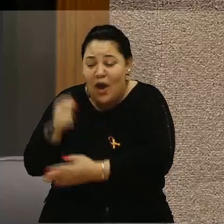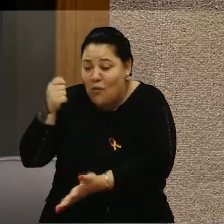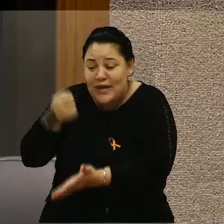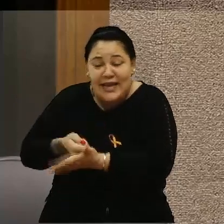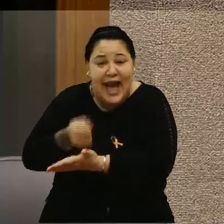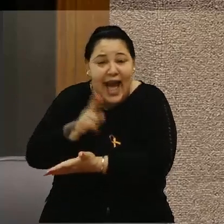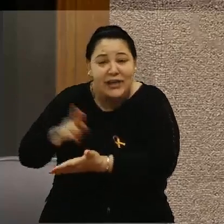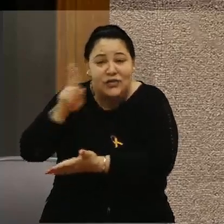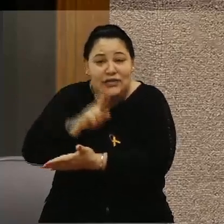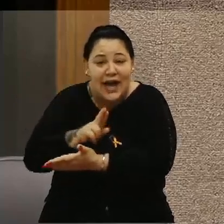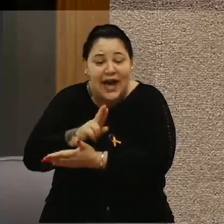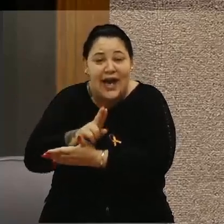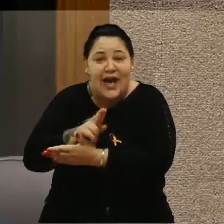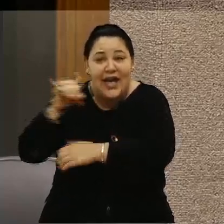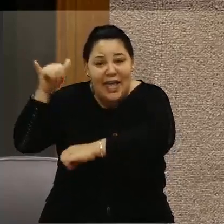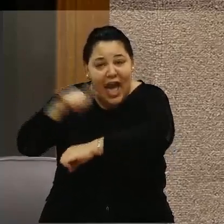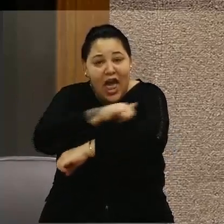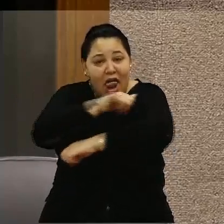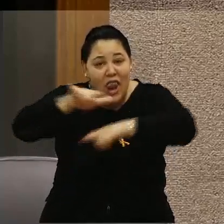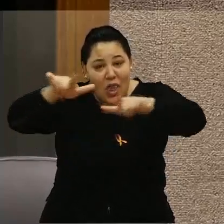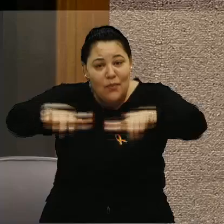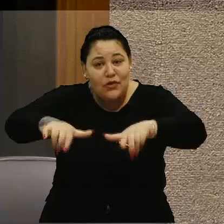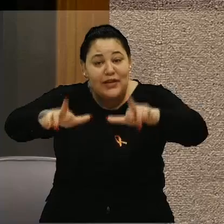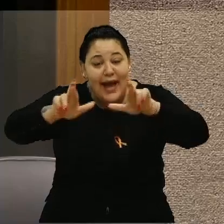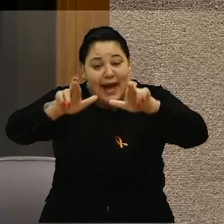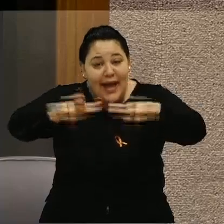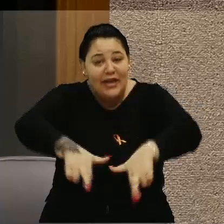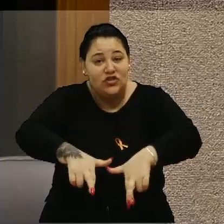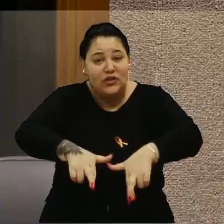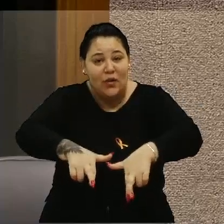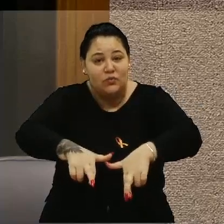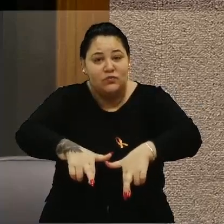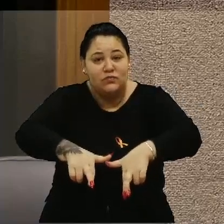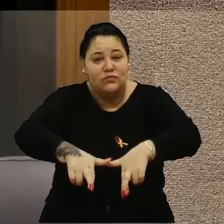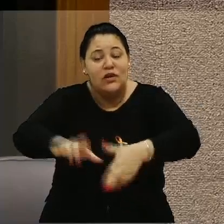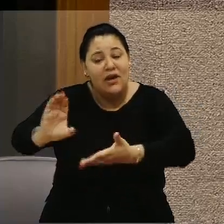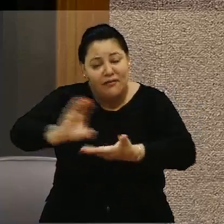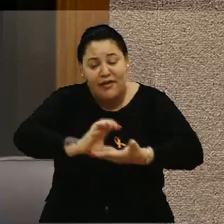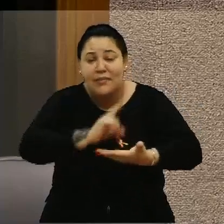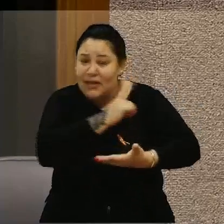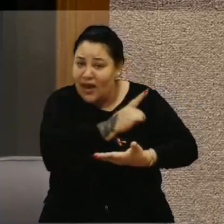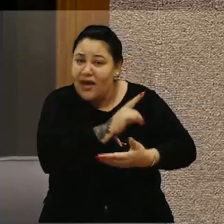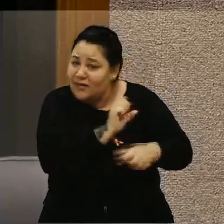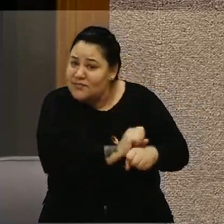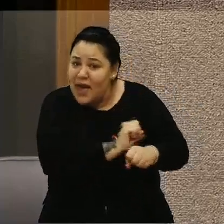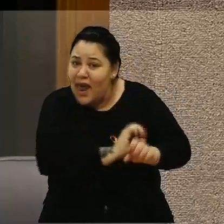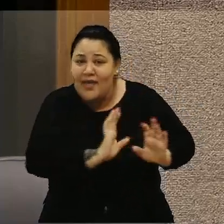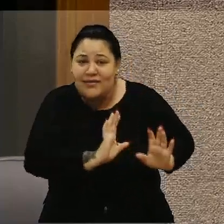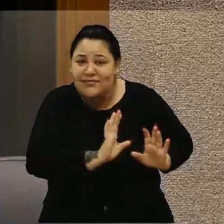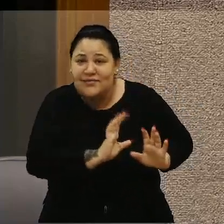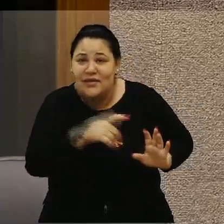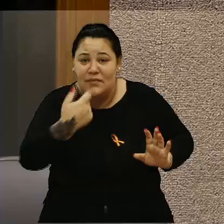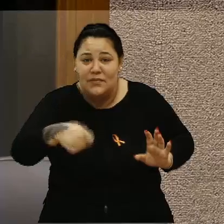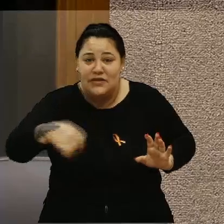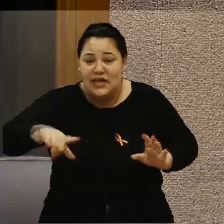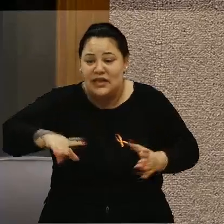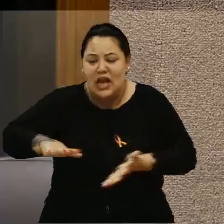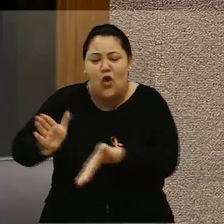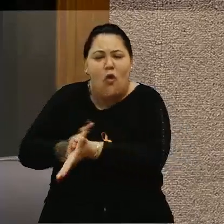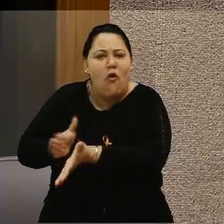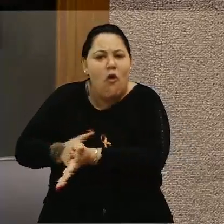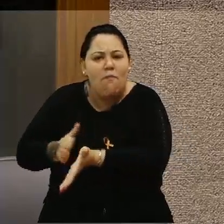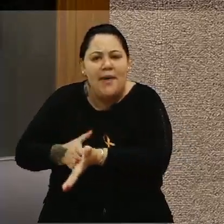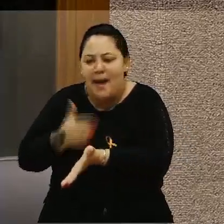regionais. Não alteraram a lei ainda. Então o recurso está lá garantido, tem que ter pressão.